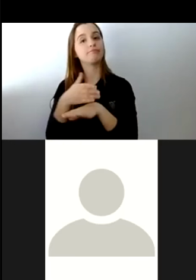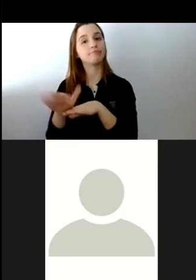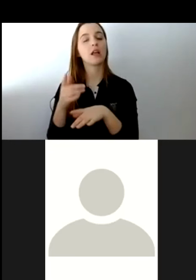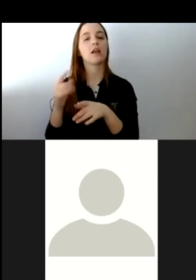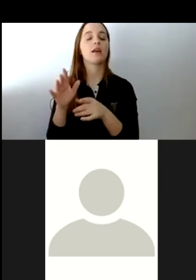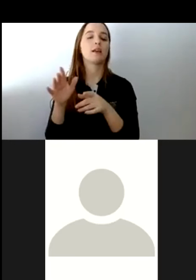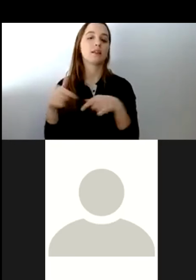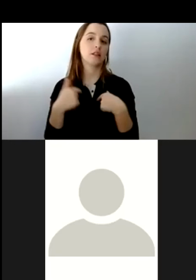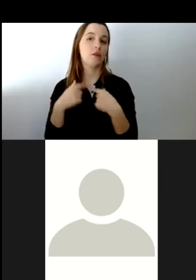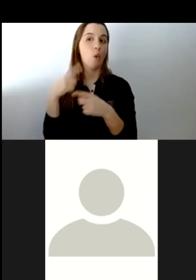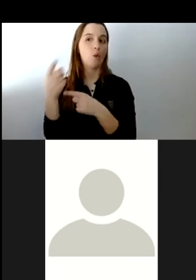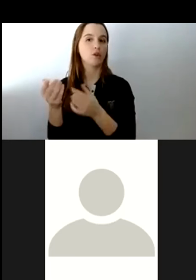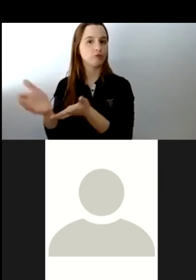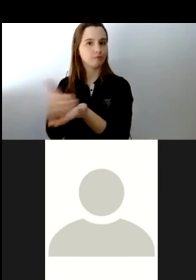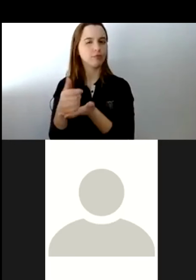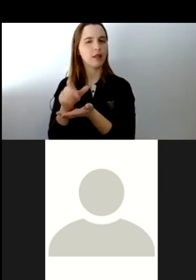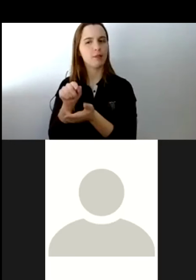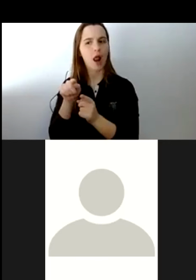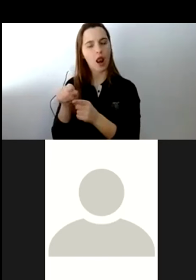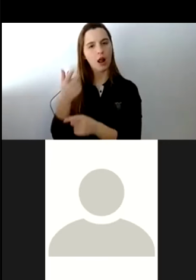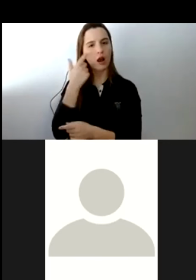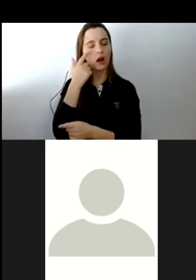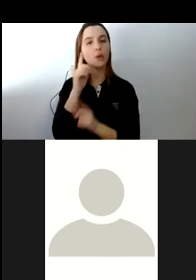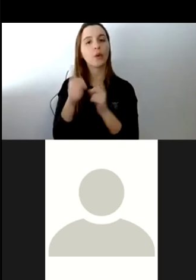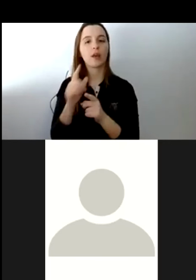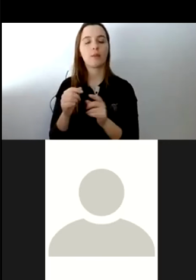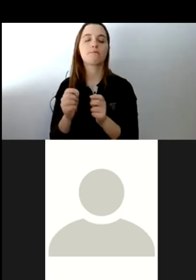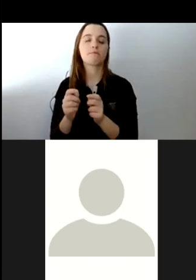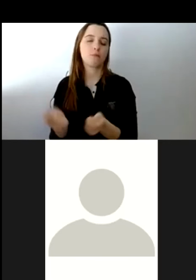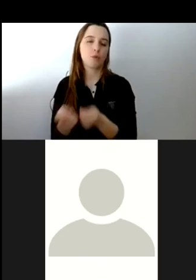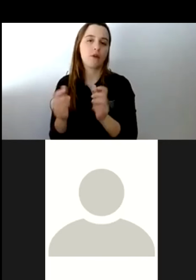dados, verificou-se que é também necessário promover o seu aumento.